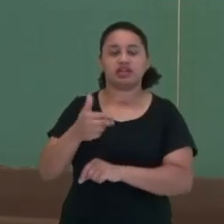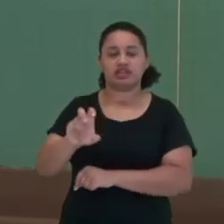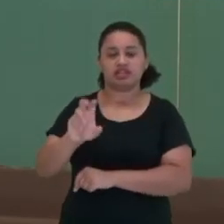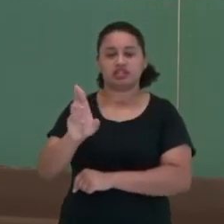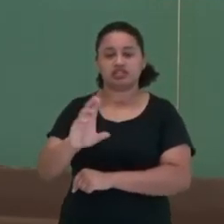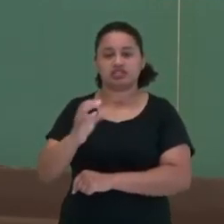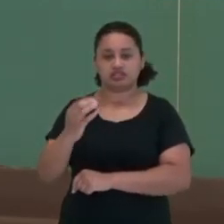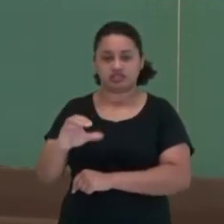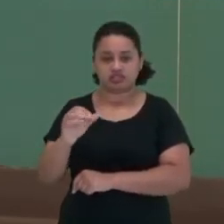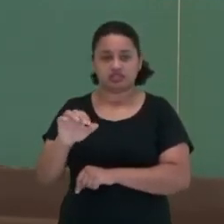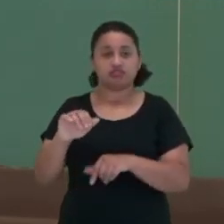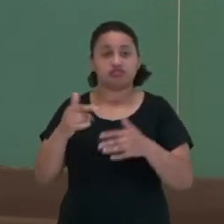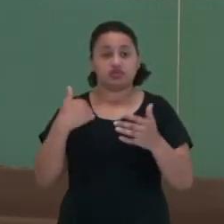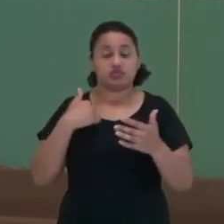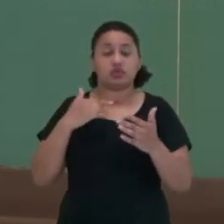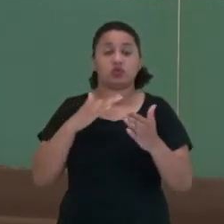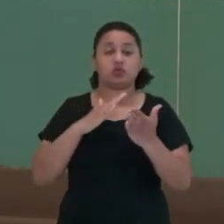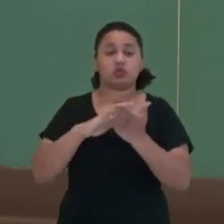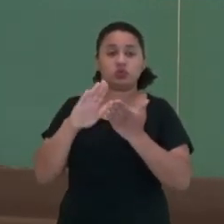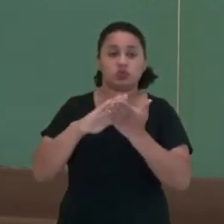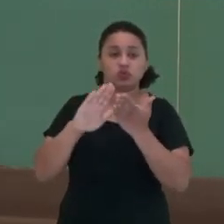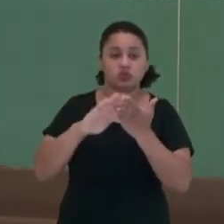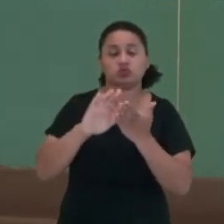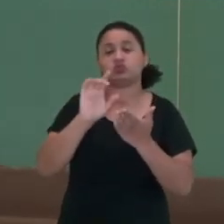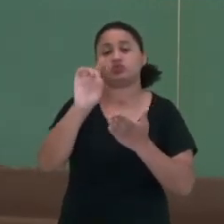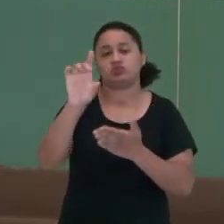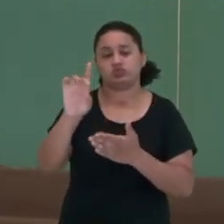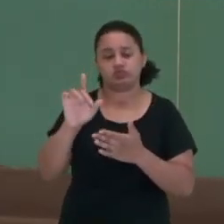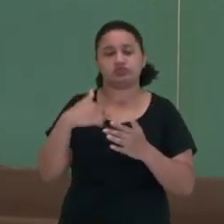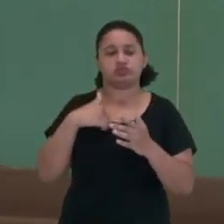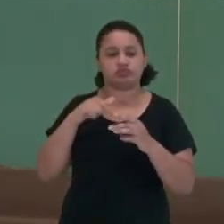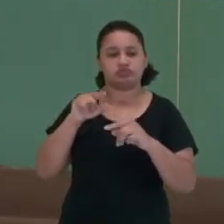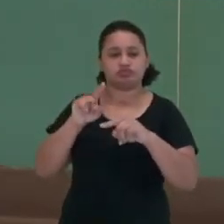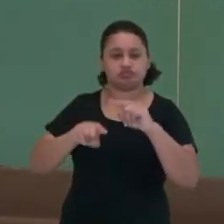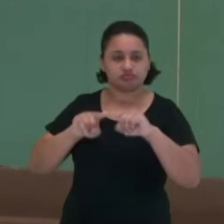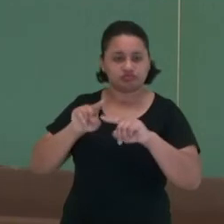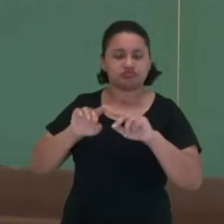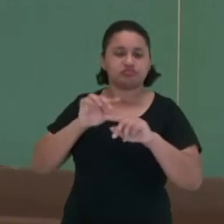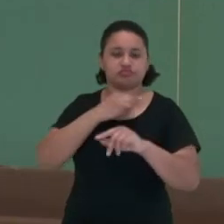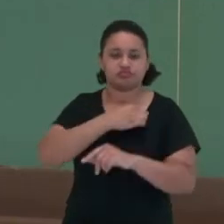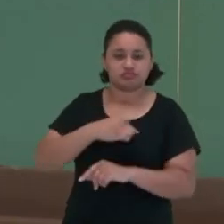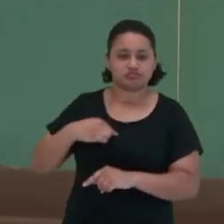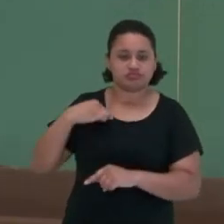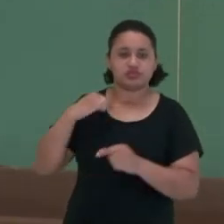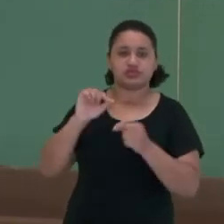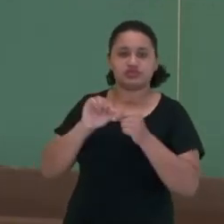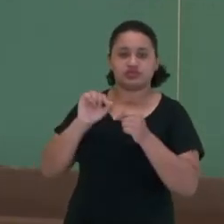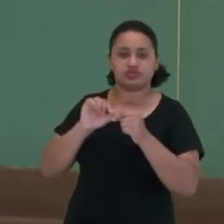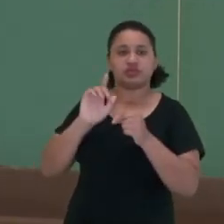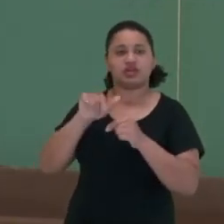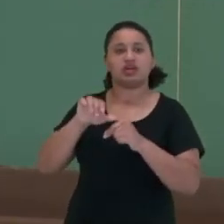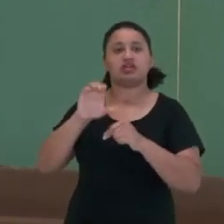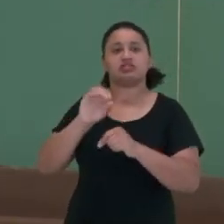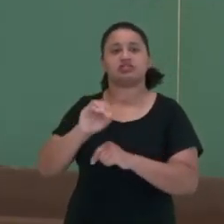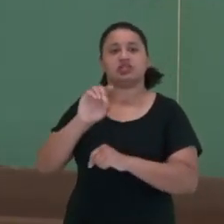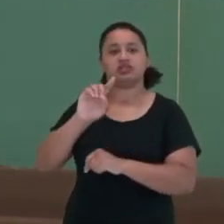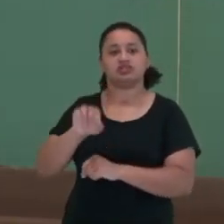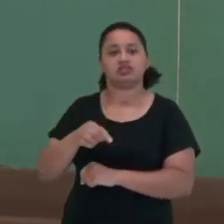Então, portanto, o custo de cada uma da bijuteria que ela vai aplicar vai dar R$